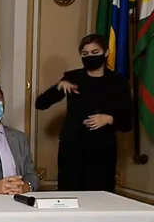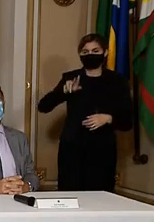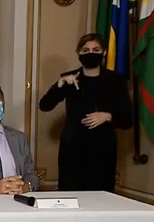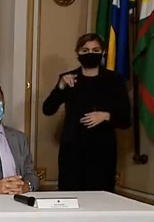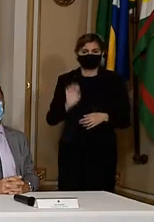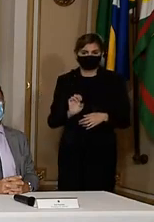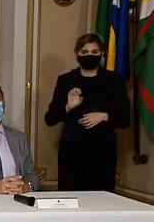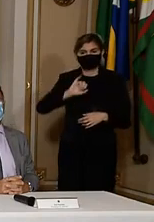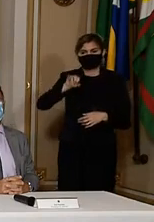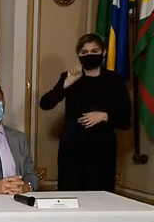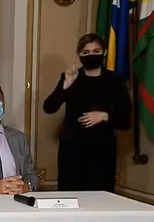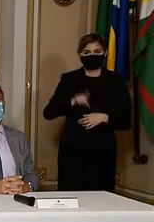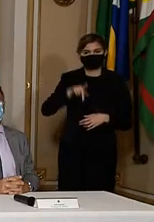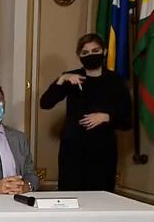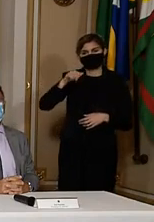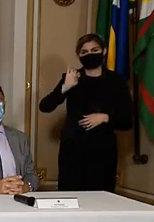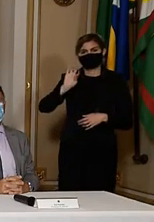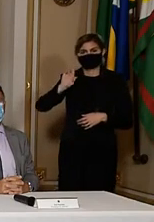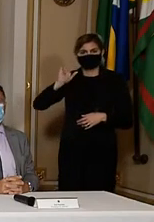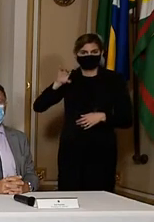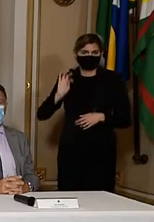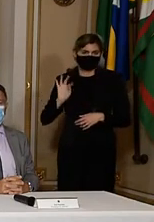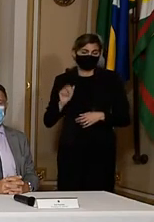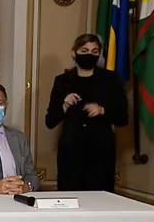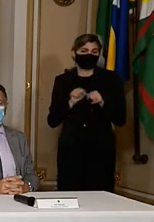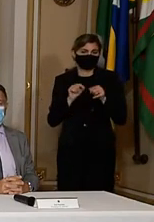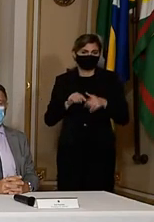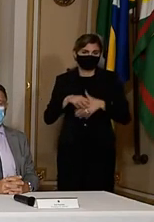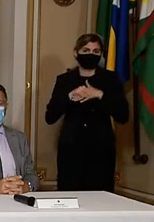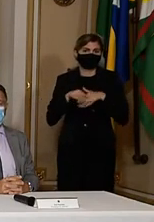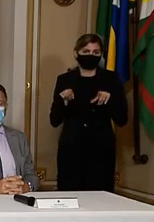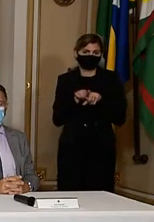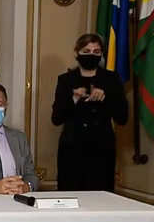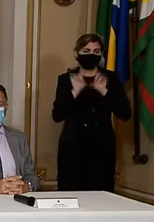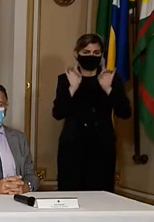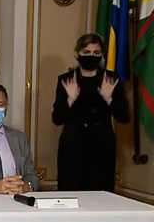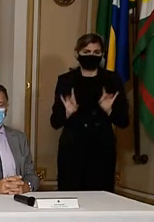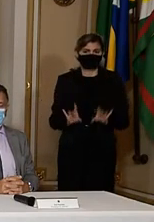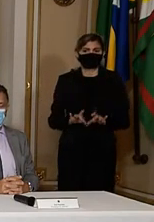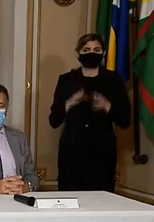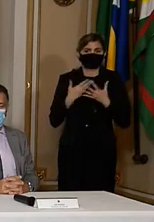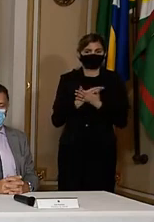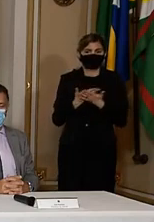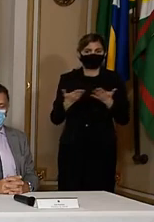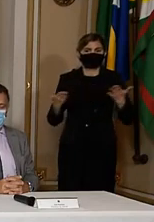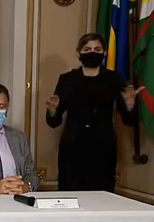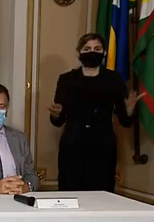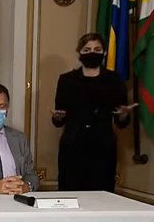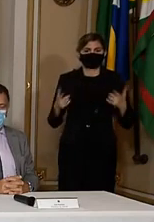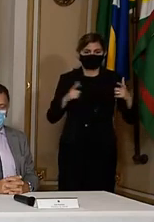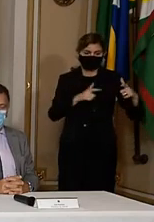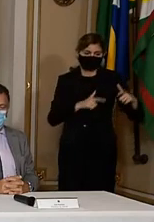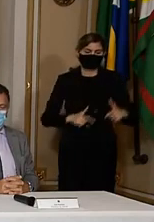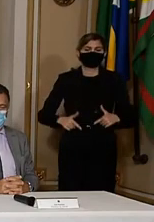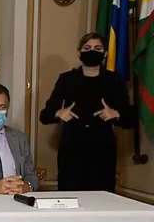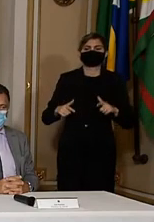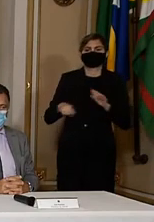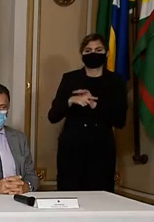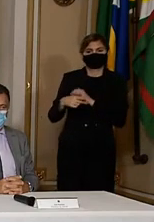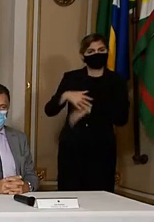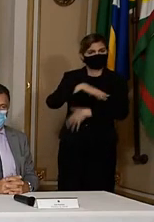José patriota e fazer um cumprimento também especial a todos os órgãos que estão